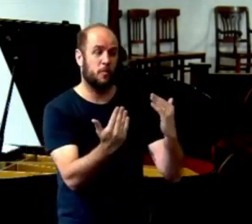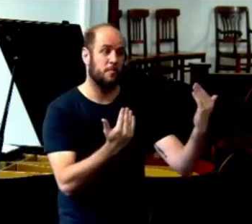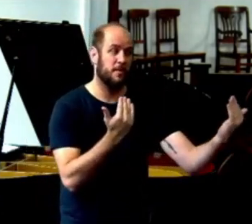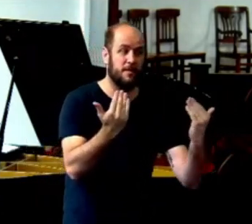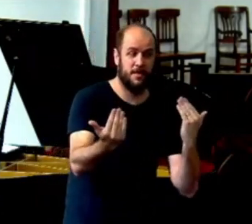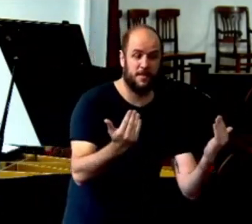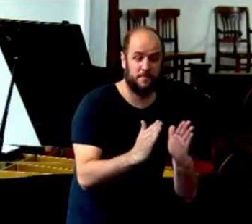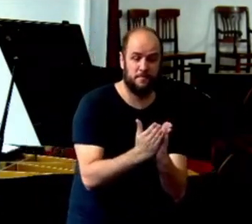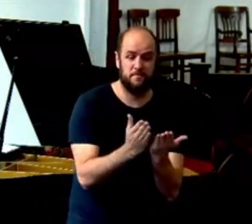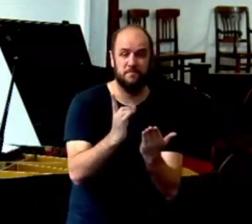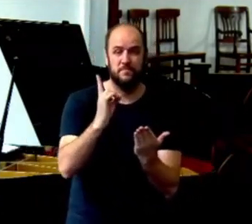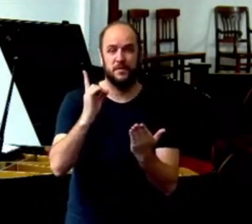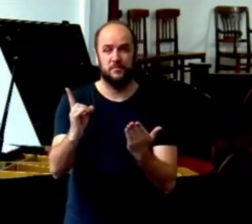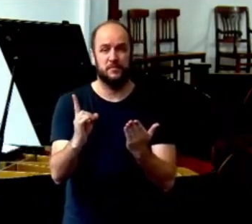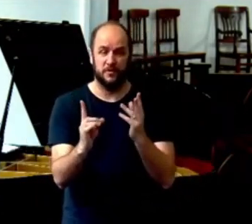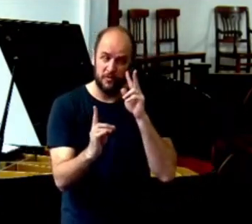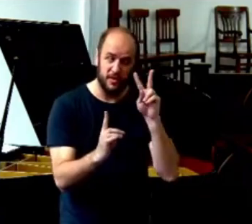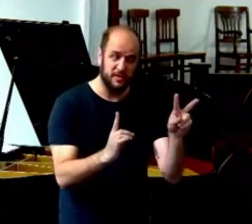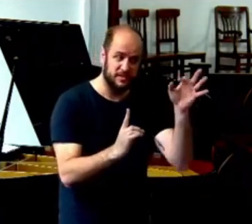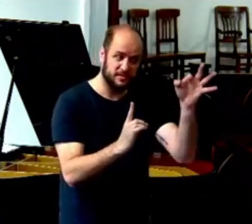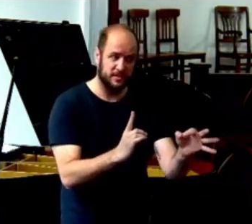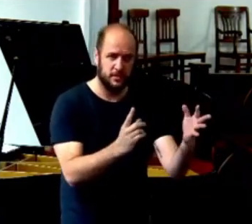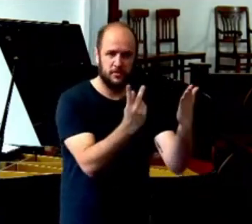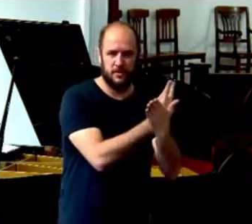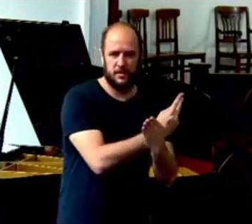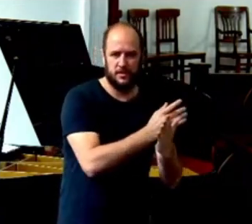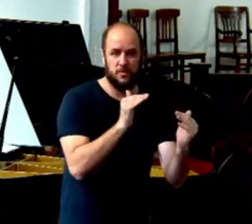que está errado daquilo que está certo.